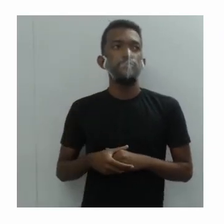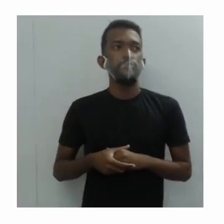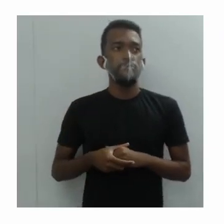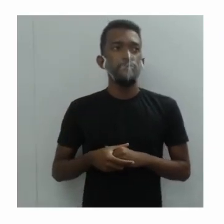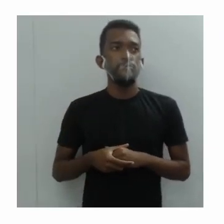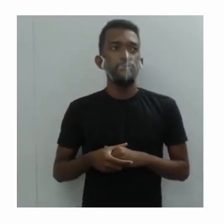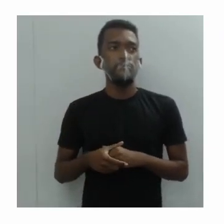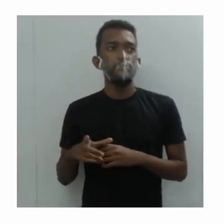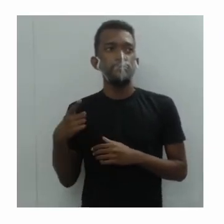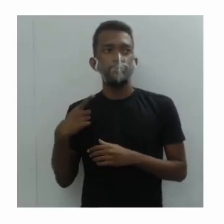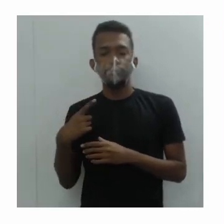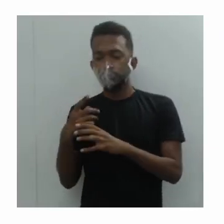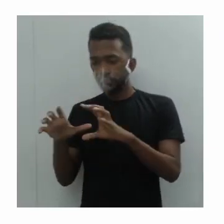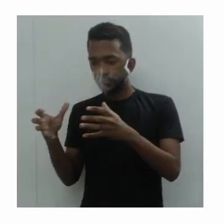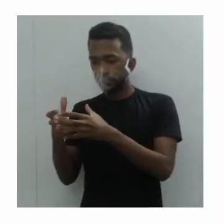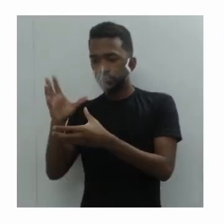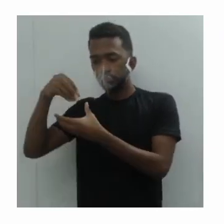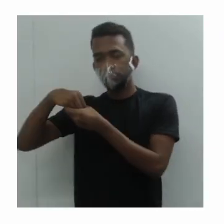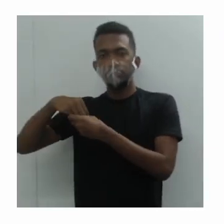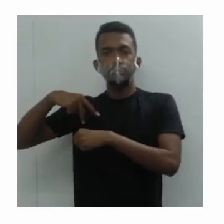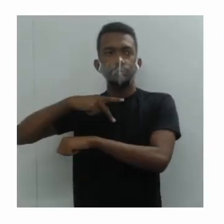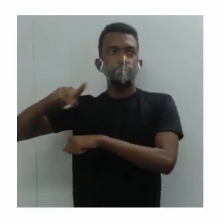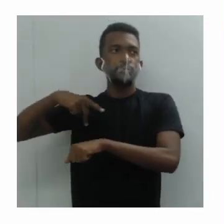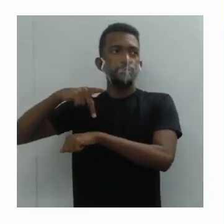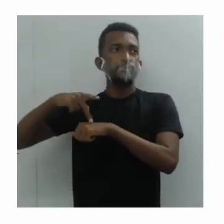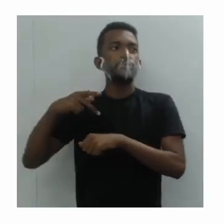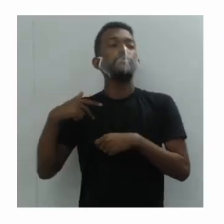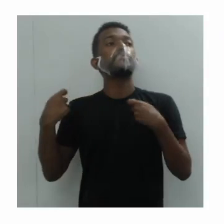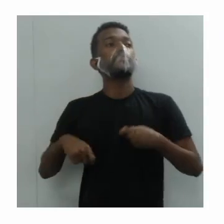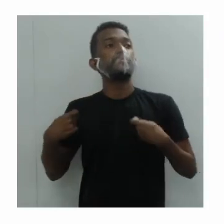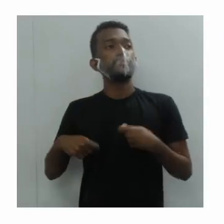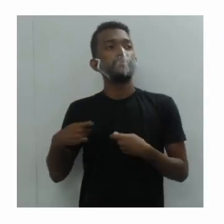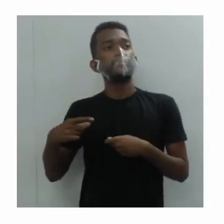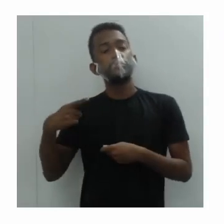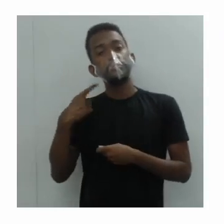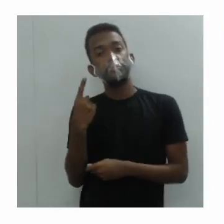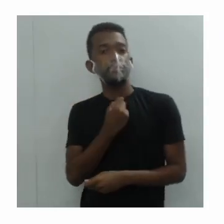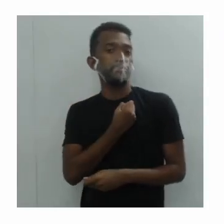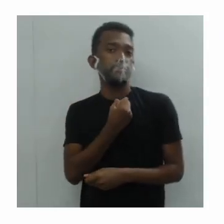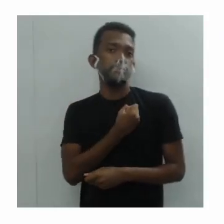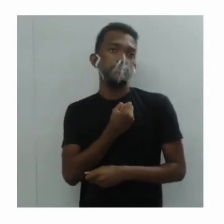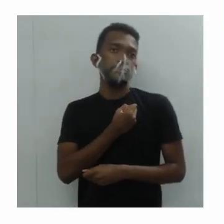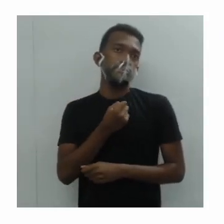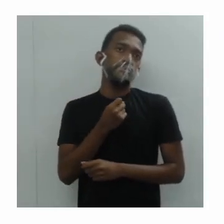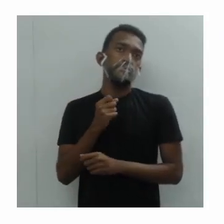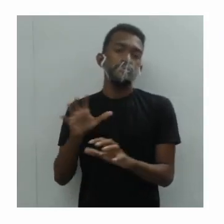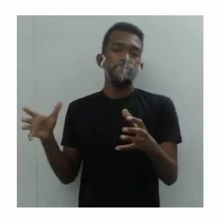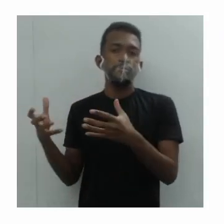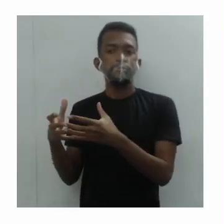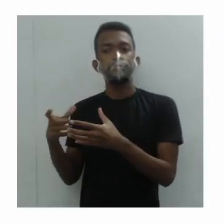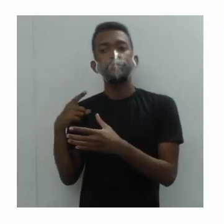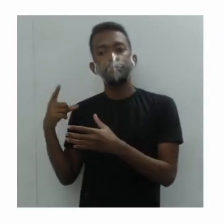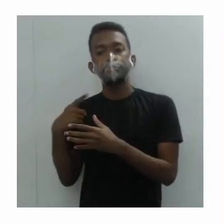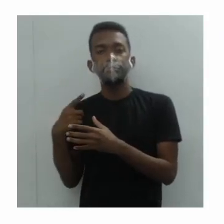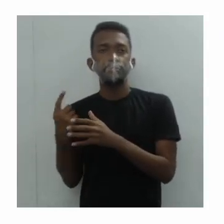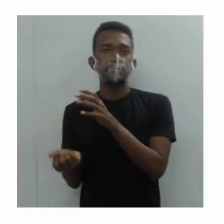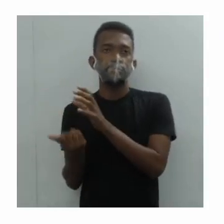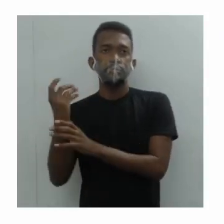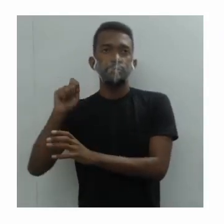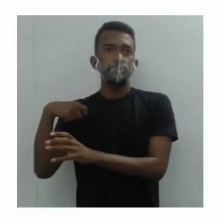certo? O habitante de um país. Eu preciso só ter o número desses habitantes para ter a população